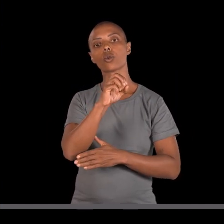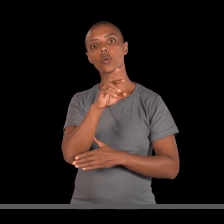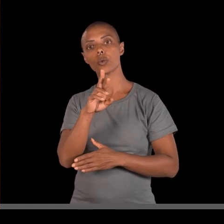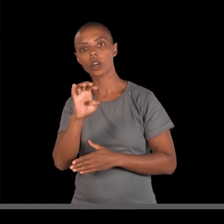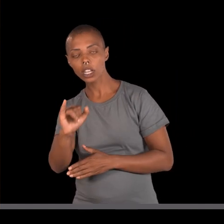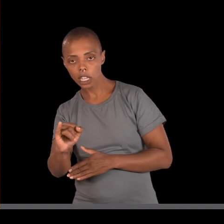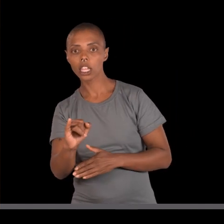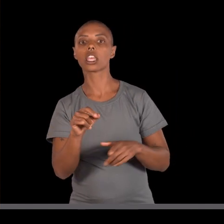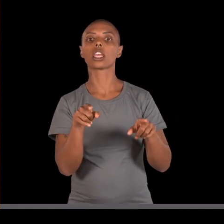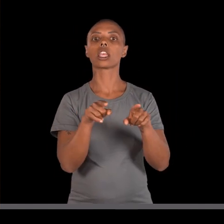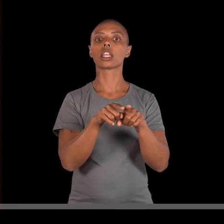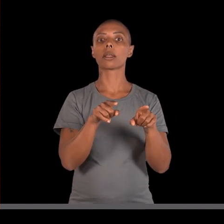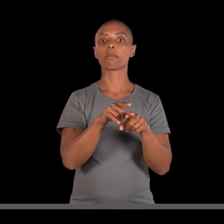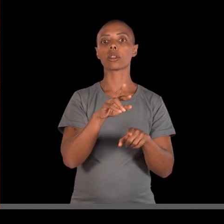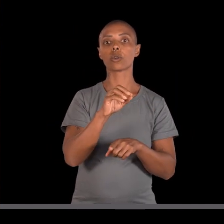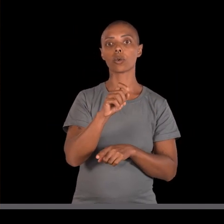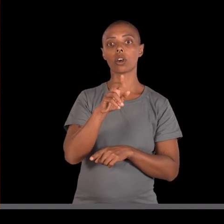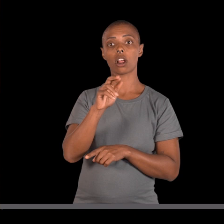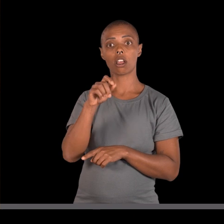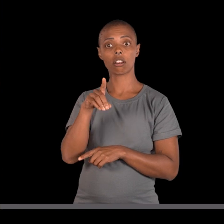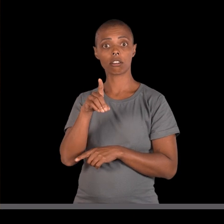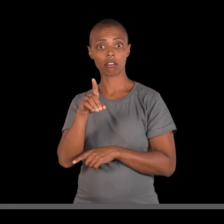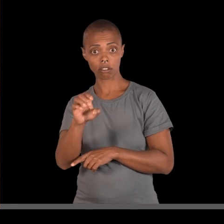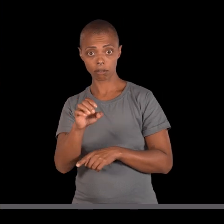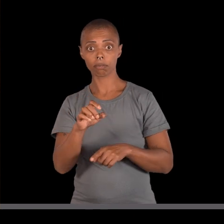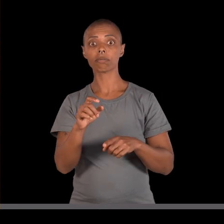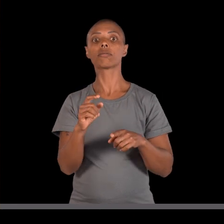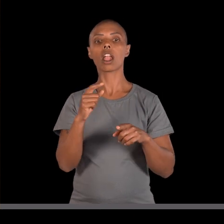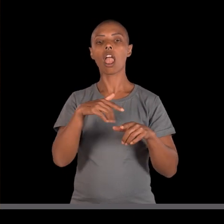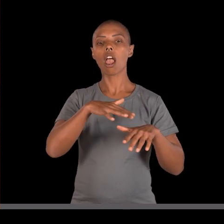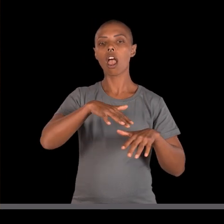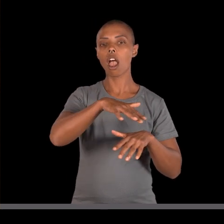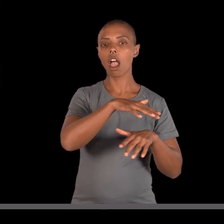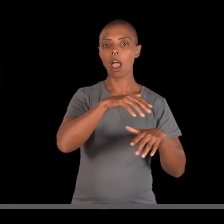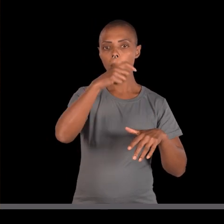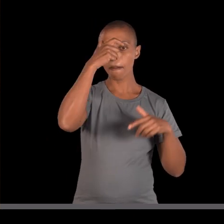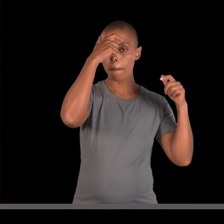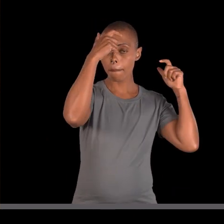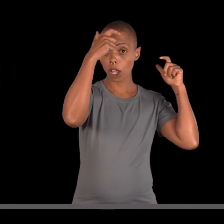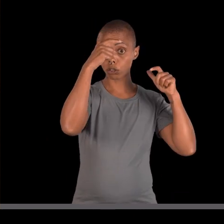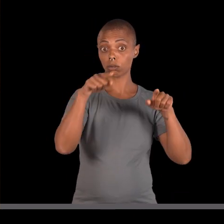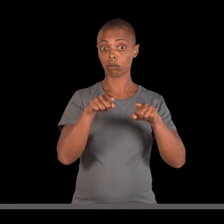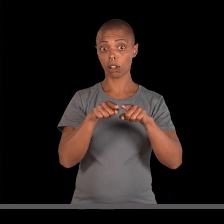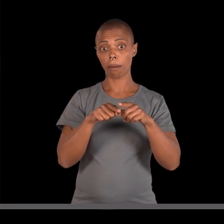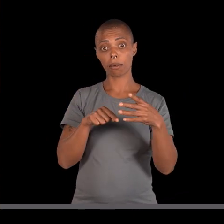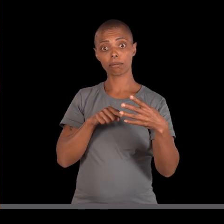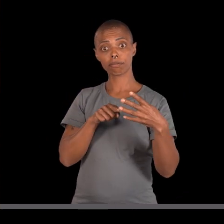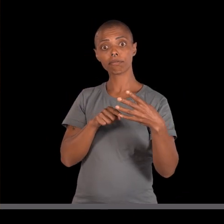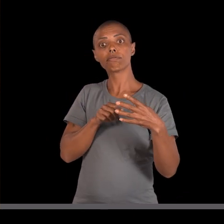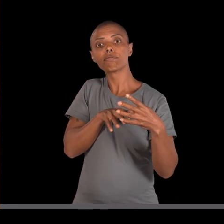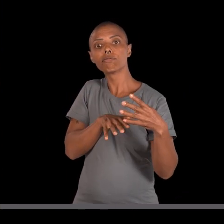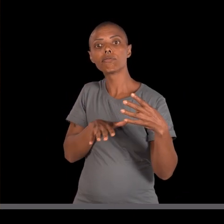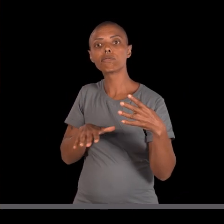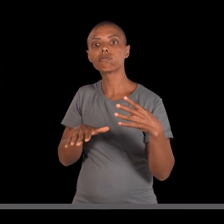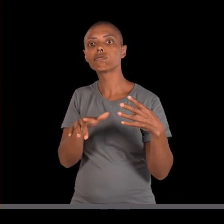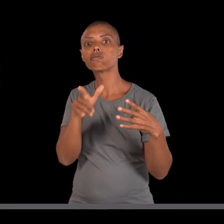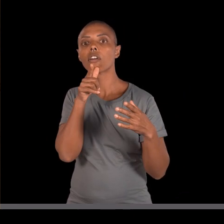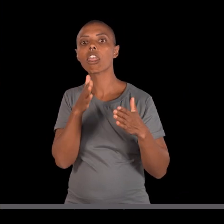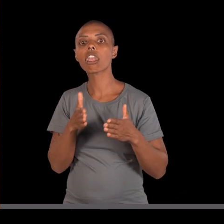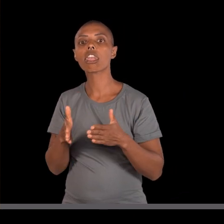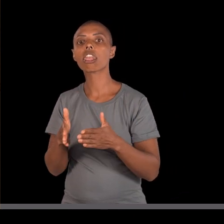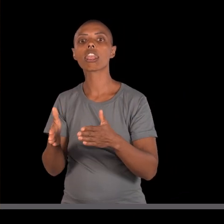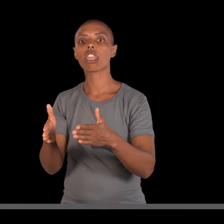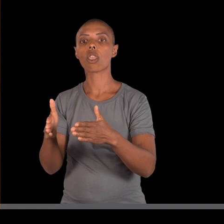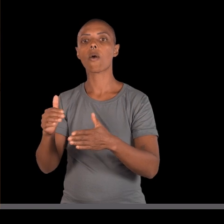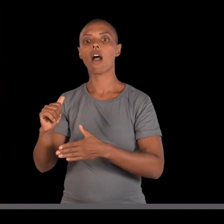vão abastecer nessa parte aqui ao Golfo do México. E você vai ter a vertente, né, do Atlântico, né, o